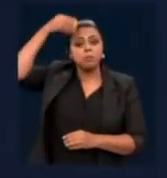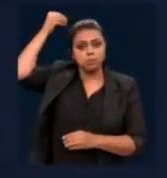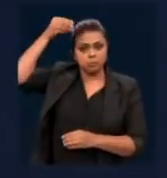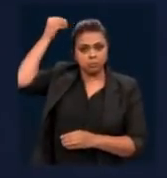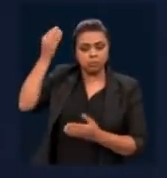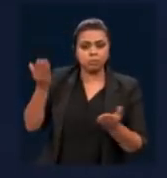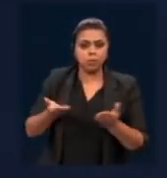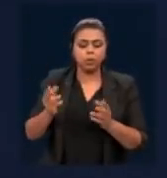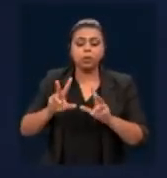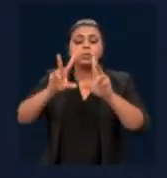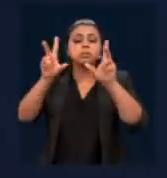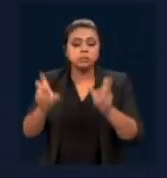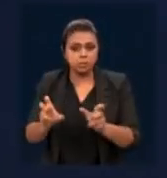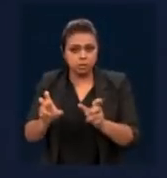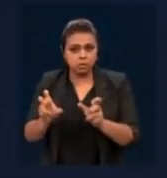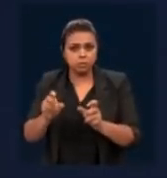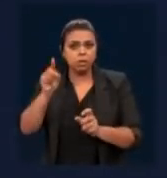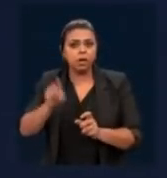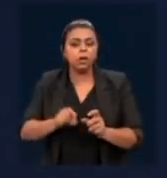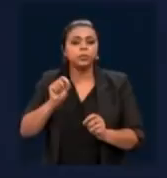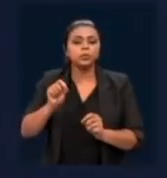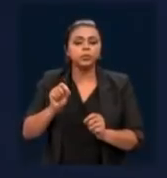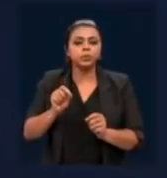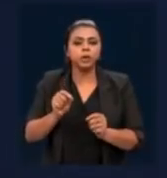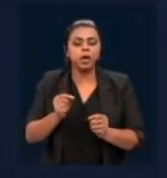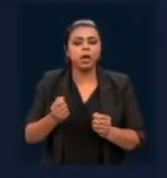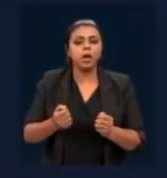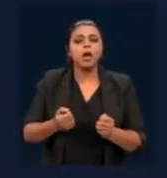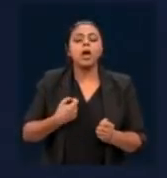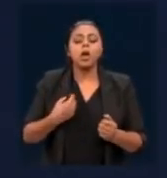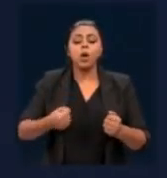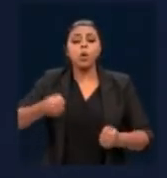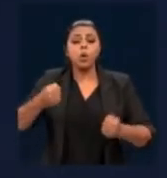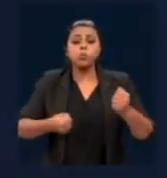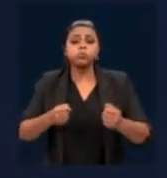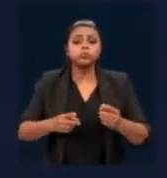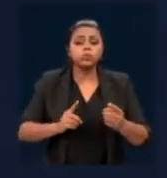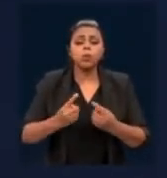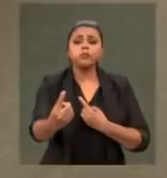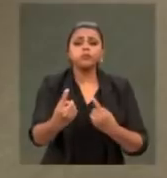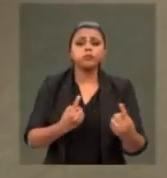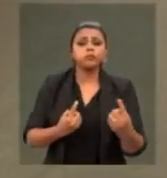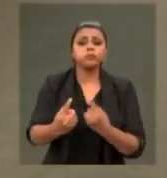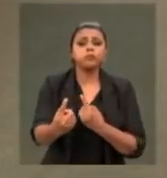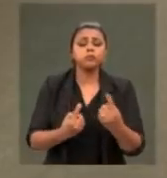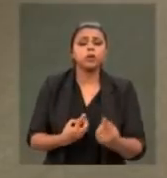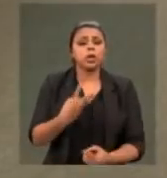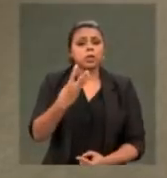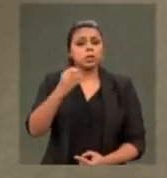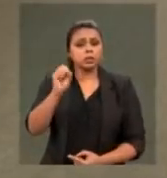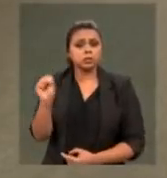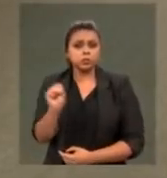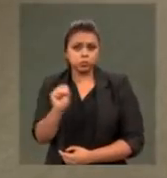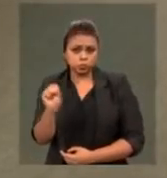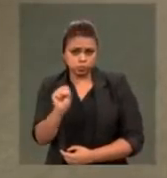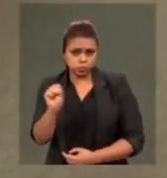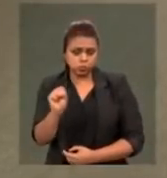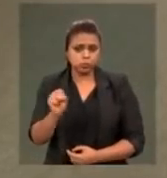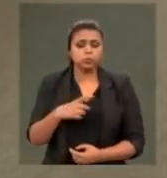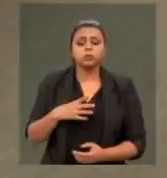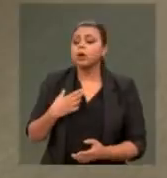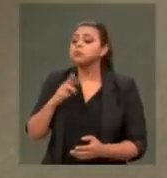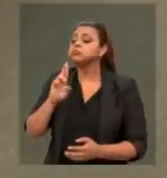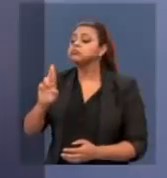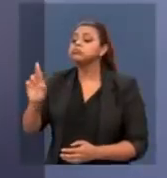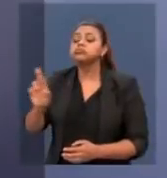o seu tema candidato é mobilidade urbana o senhor tem 30 segundos por favor quem é quem responde